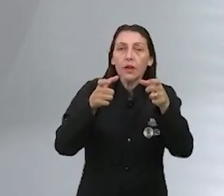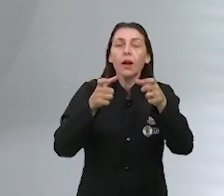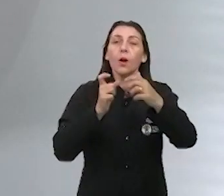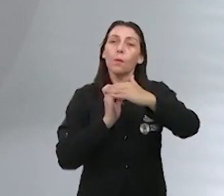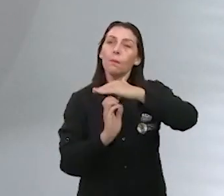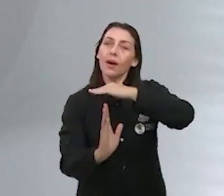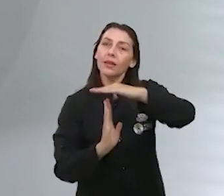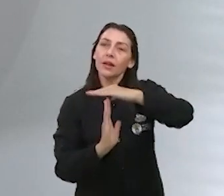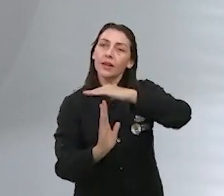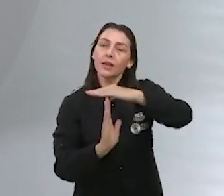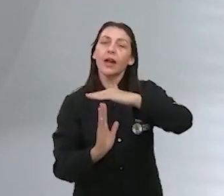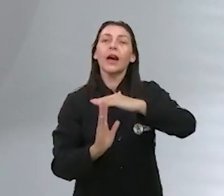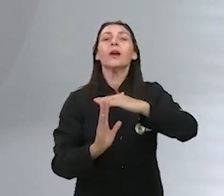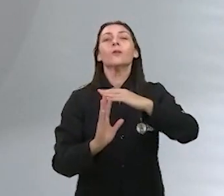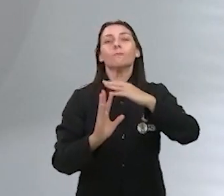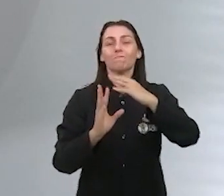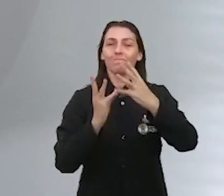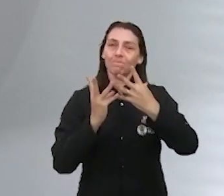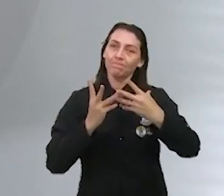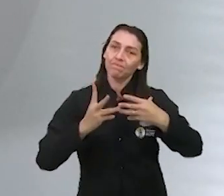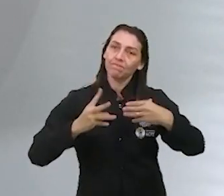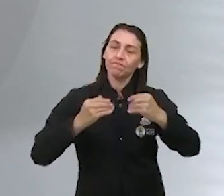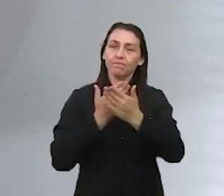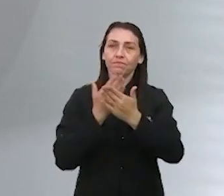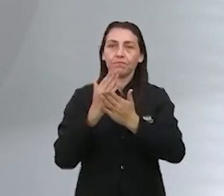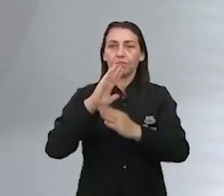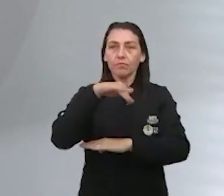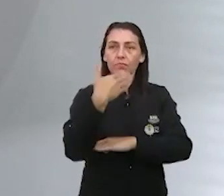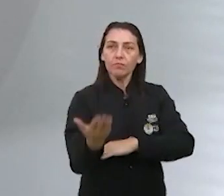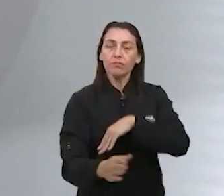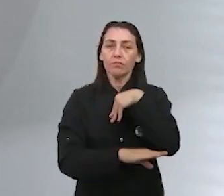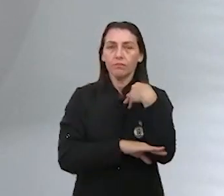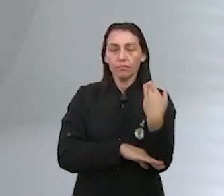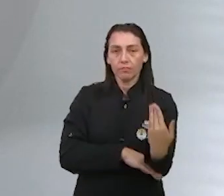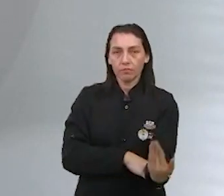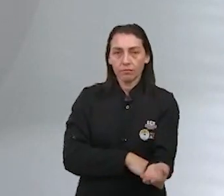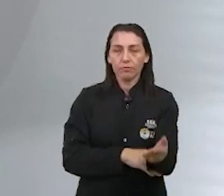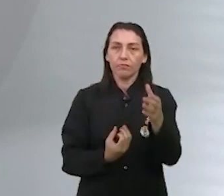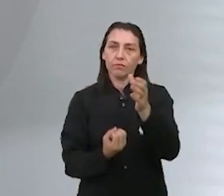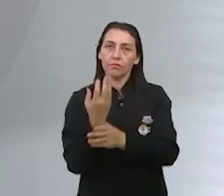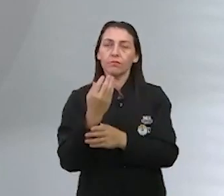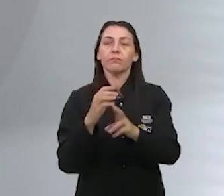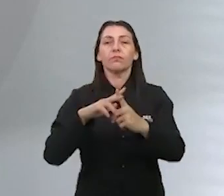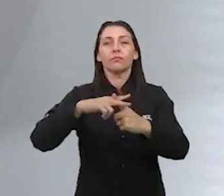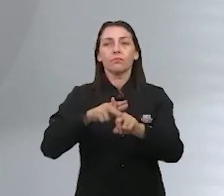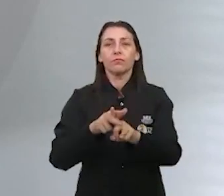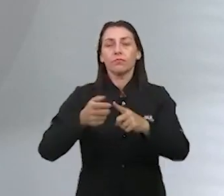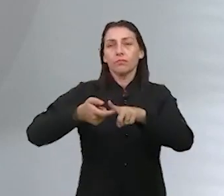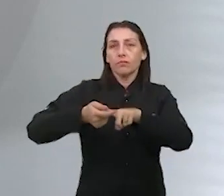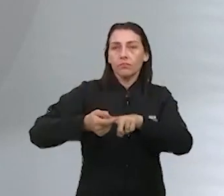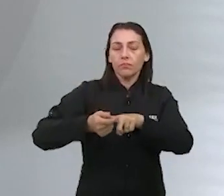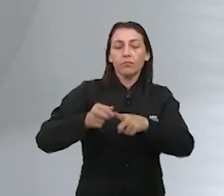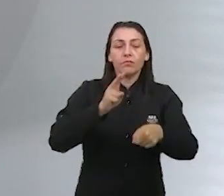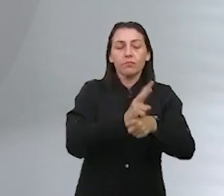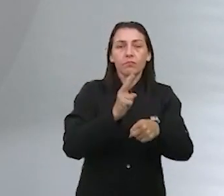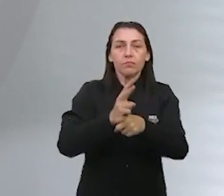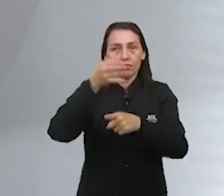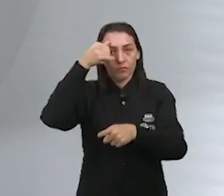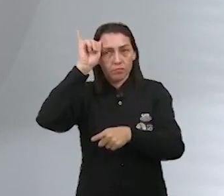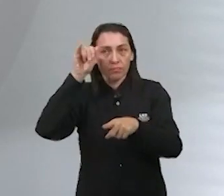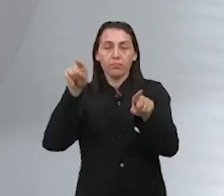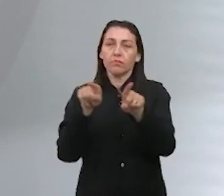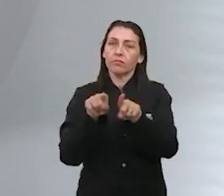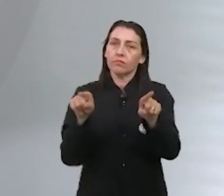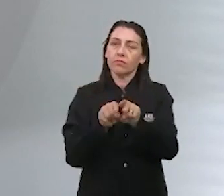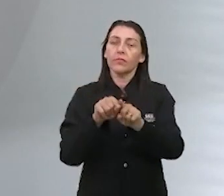é um deles, é muito sensível. Você começa a desmatar para a produção de soja, de milho, criação de gado, você causa